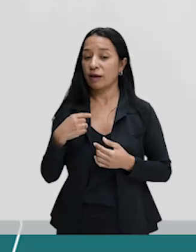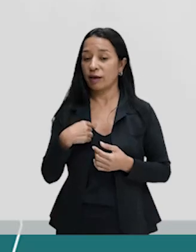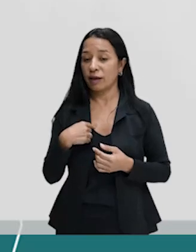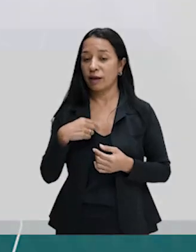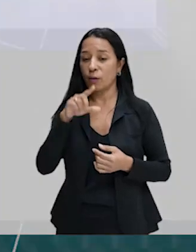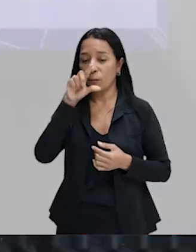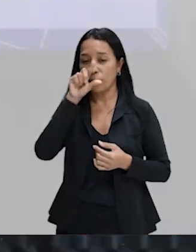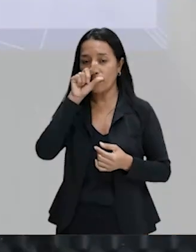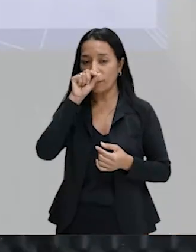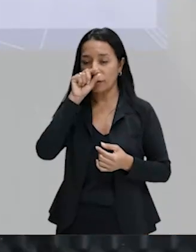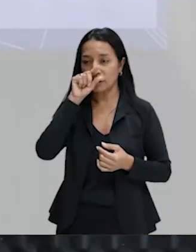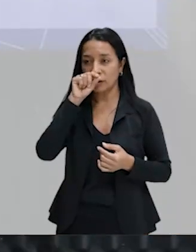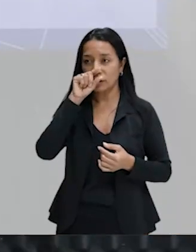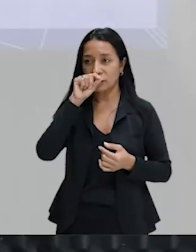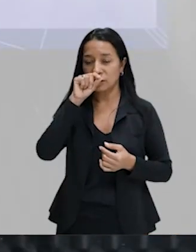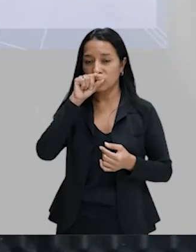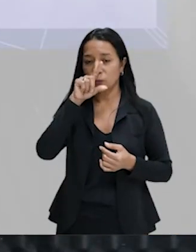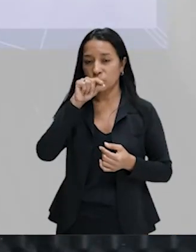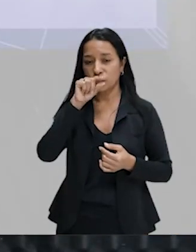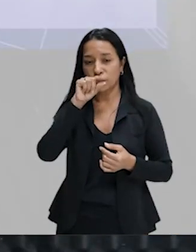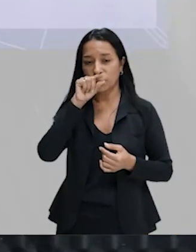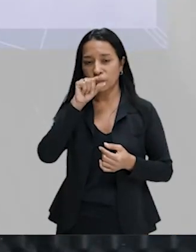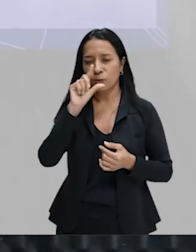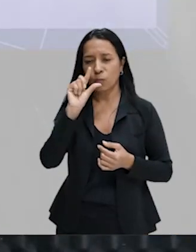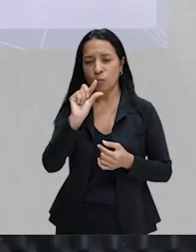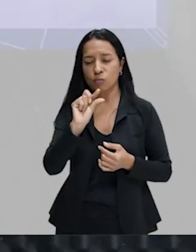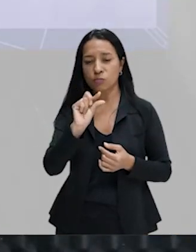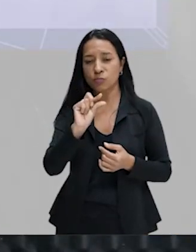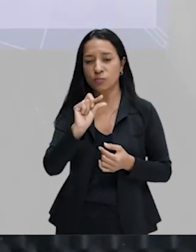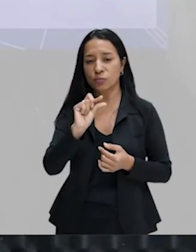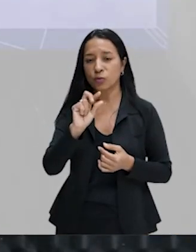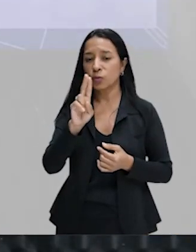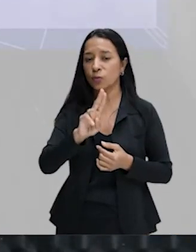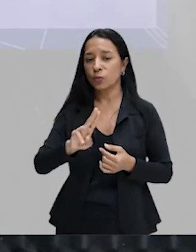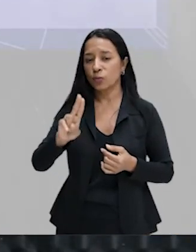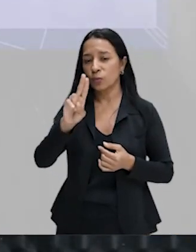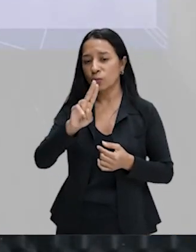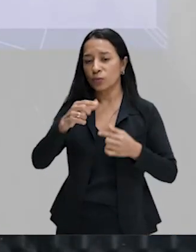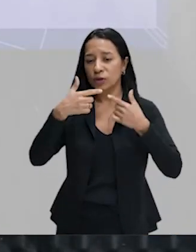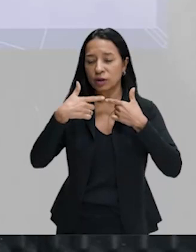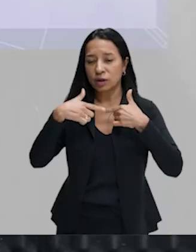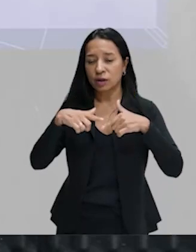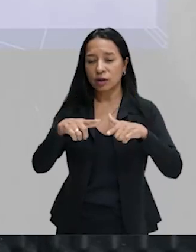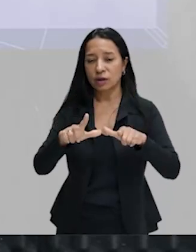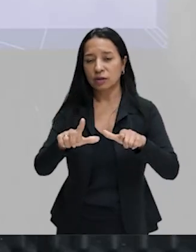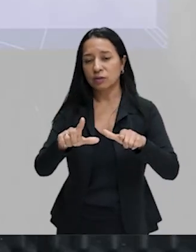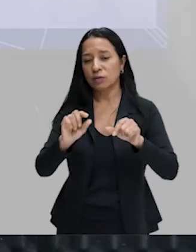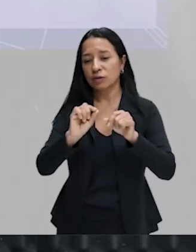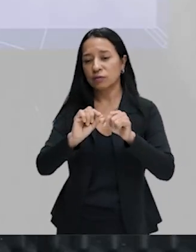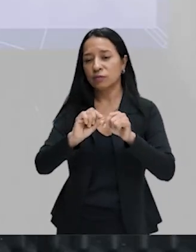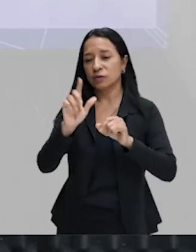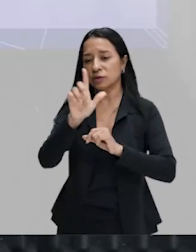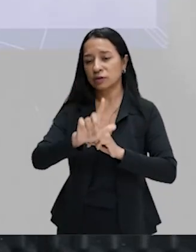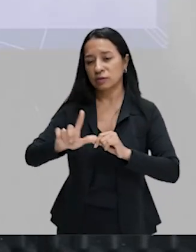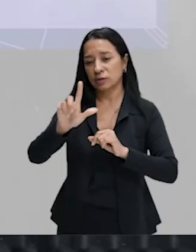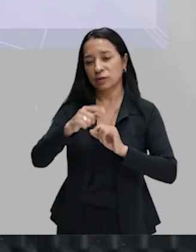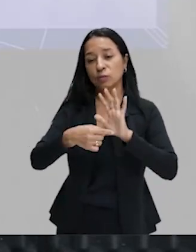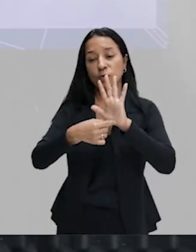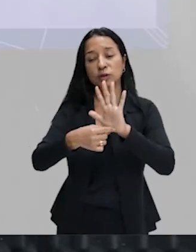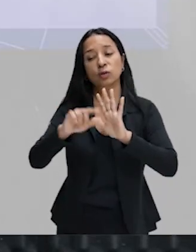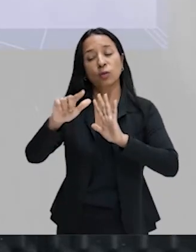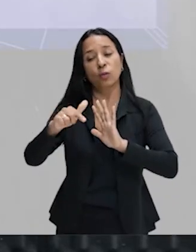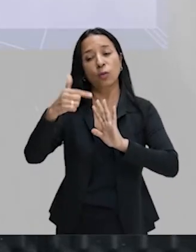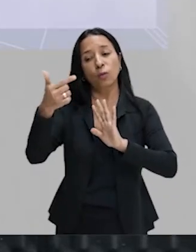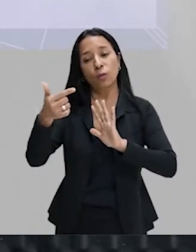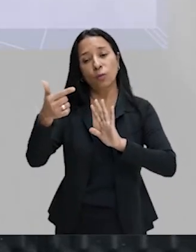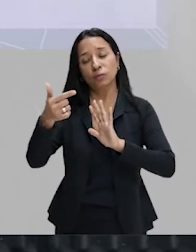passarinho é o nome de um pássaro pequeno, mas ele usa aqui a linguagem, o seu fazer literário, mostrando uma outra forma. Ele quer